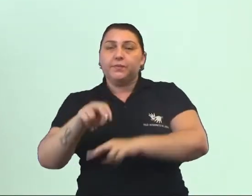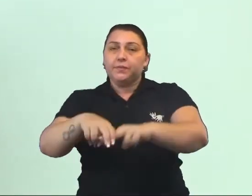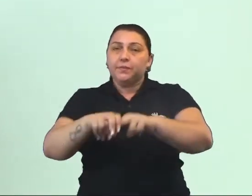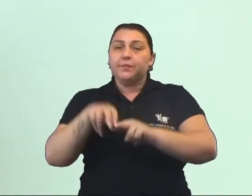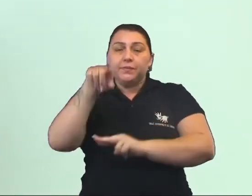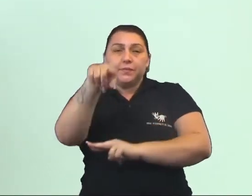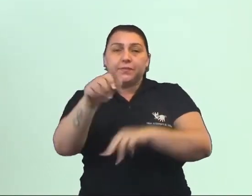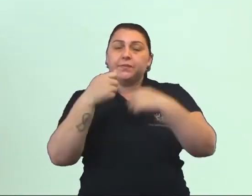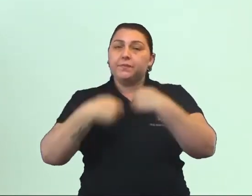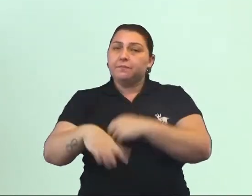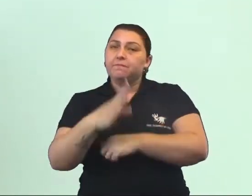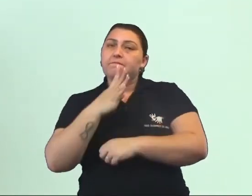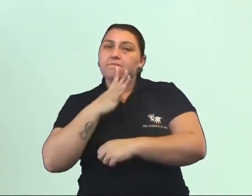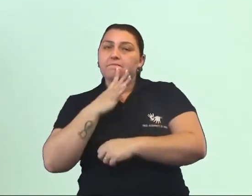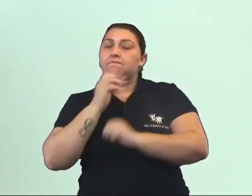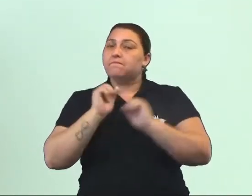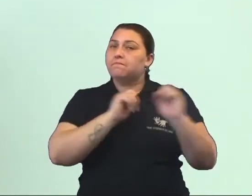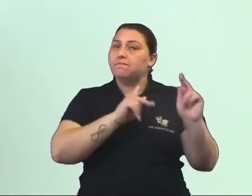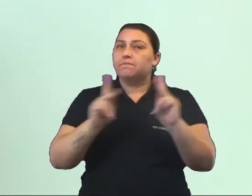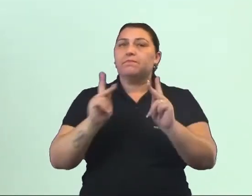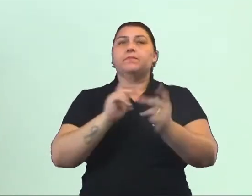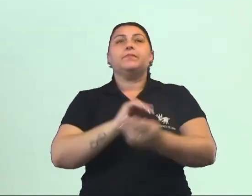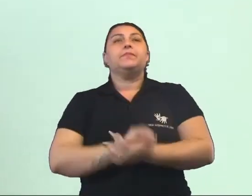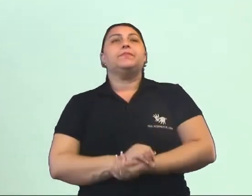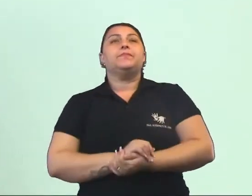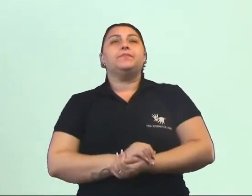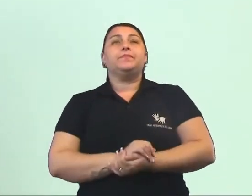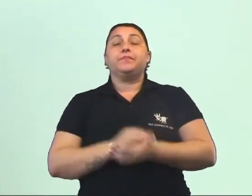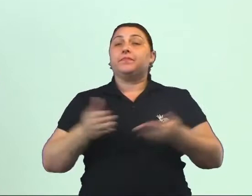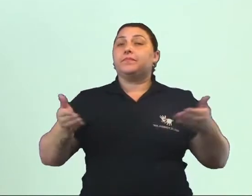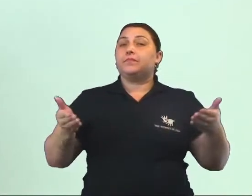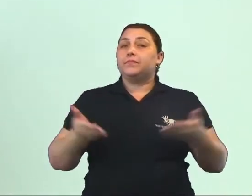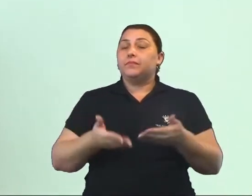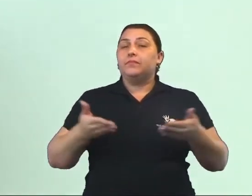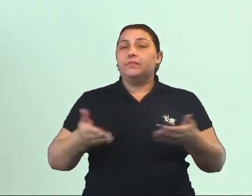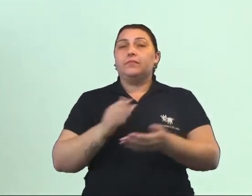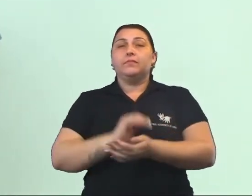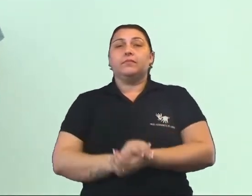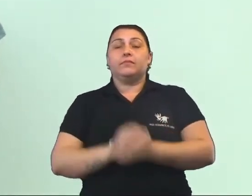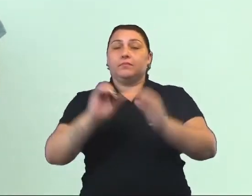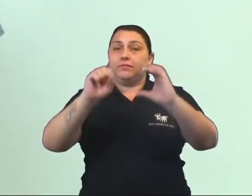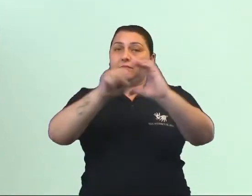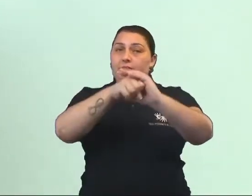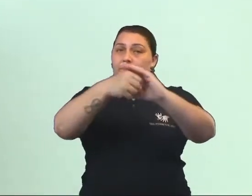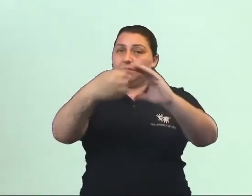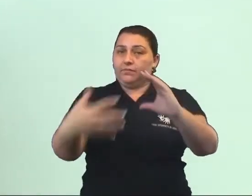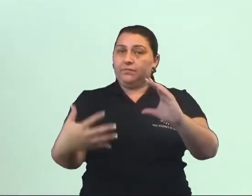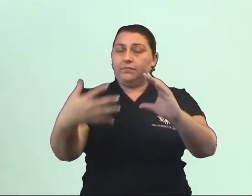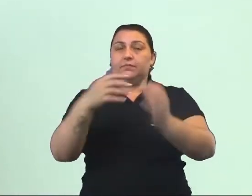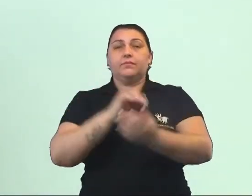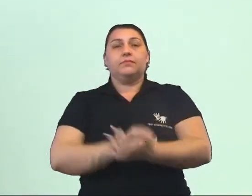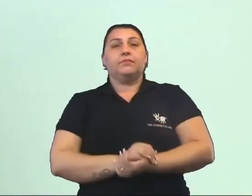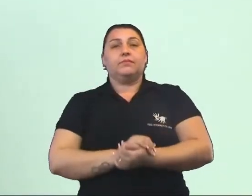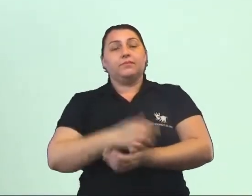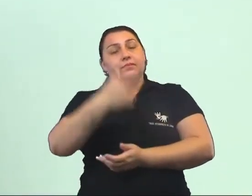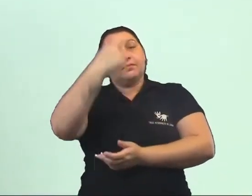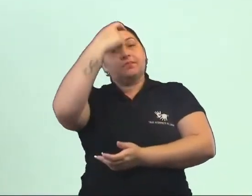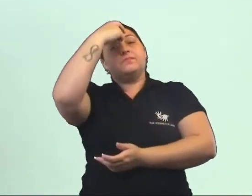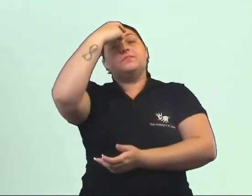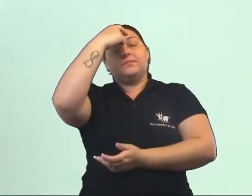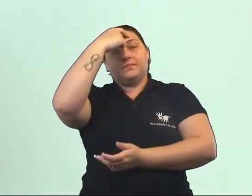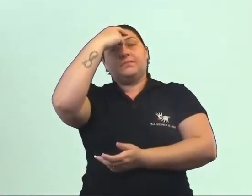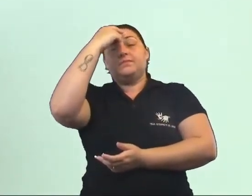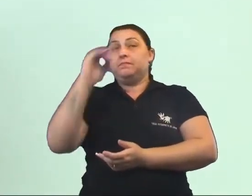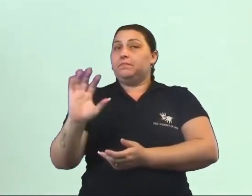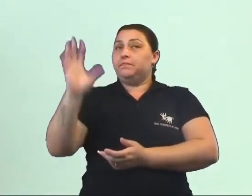você deve conhecê-los, ok? Vamos ver agora as características de memórias